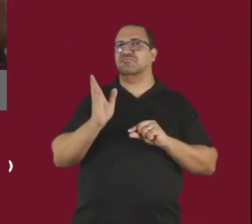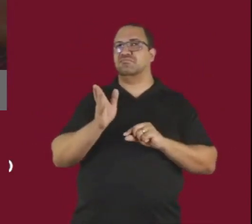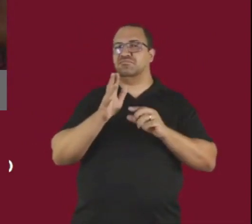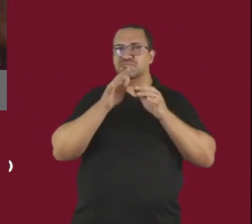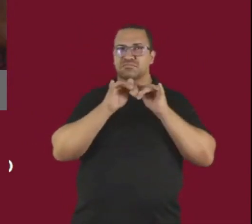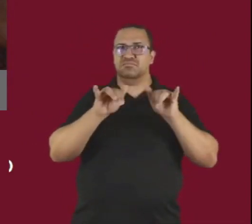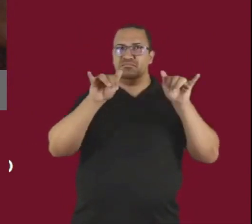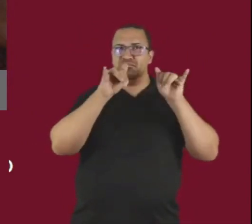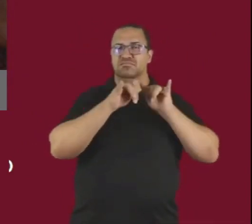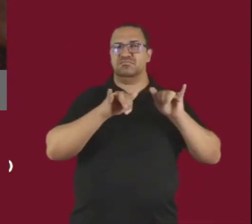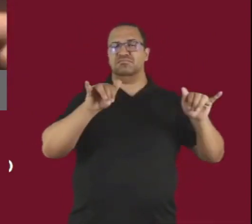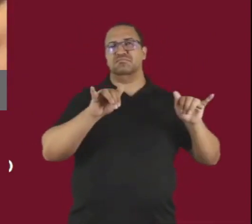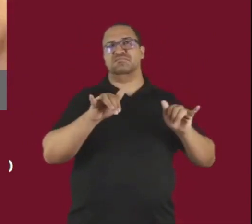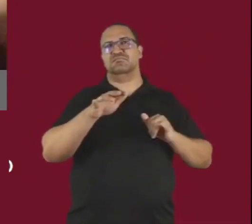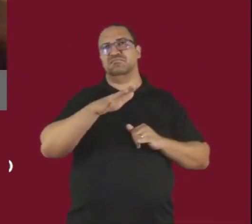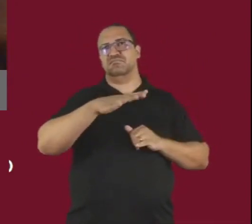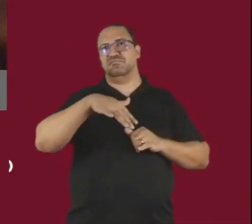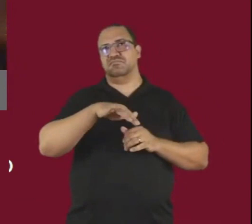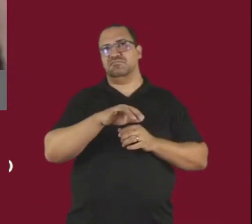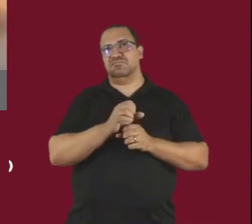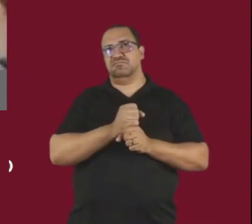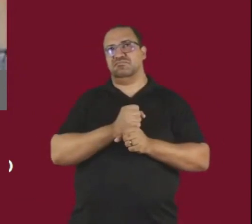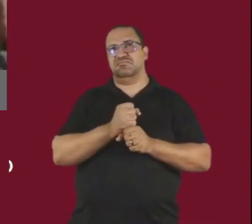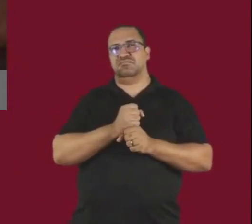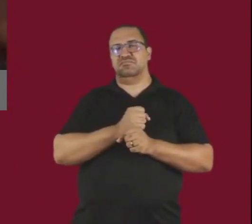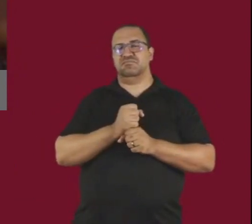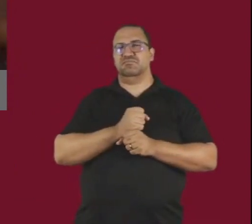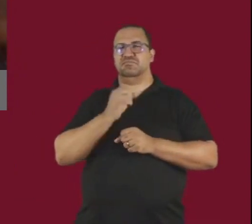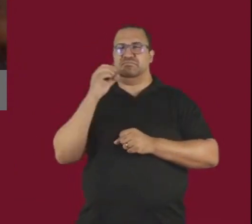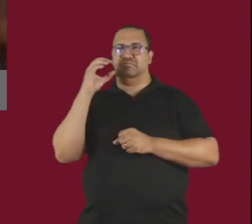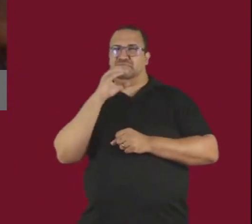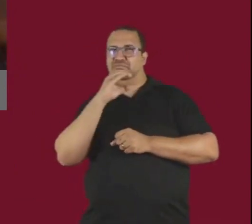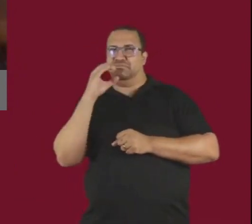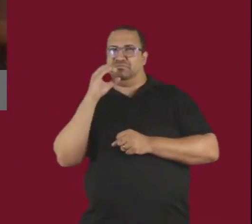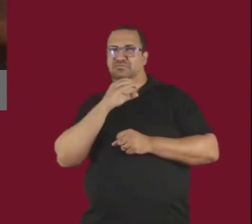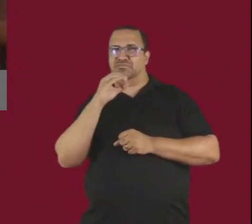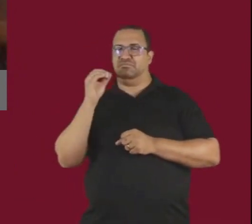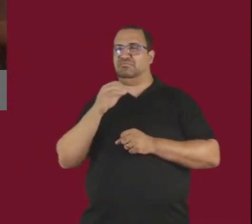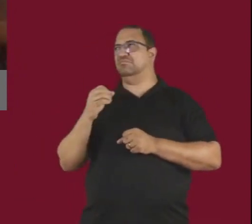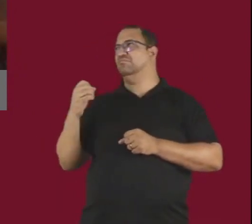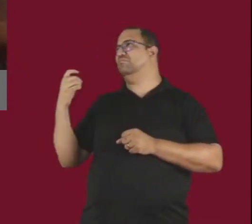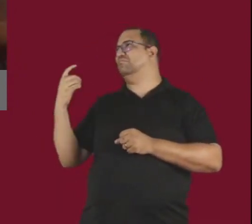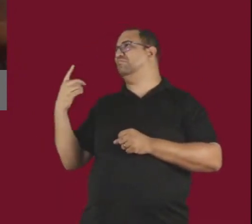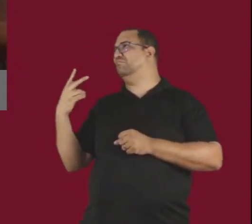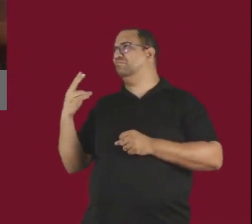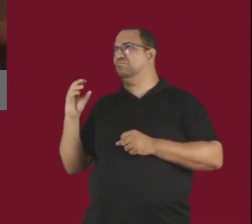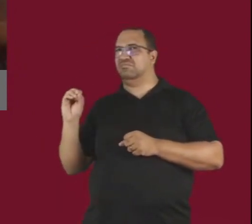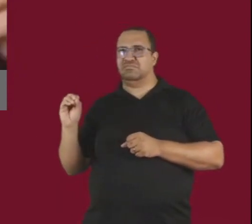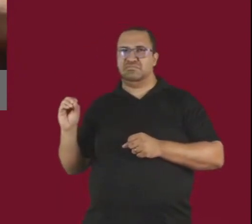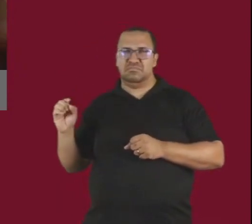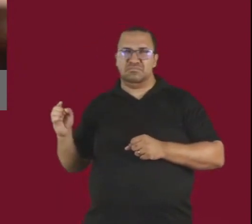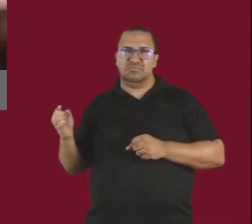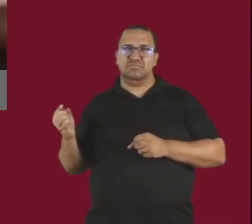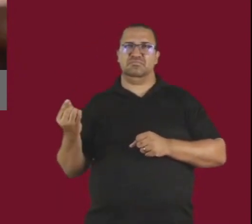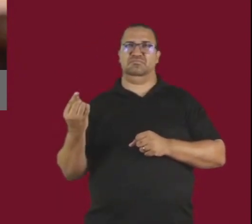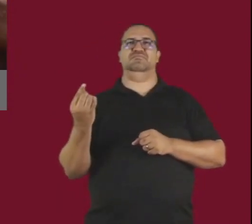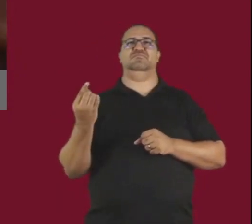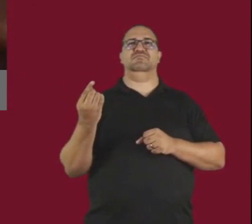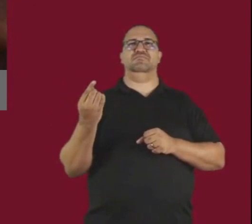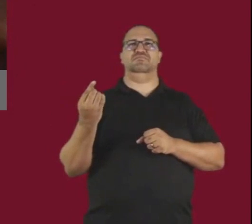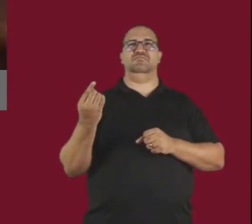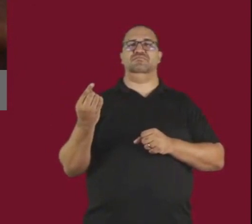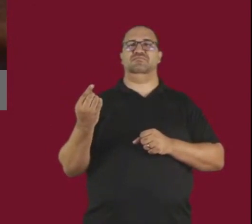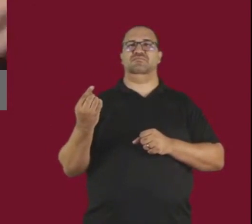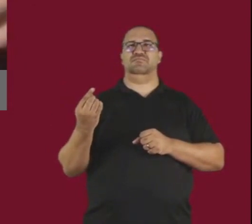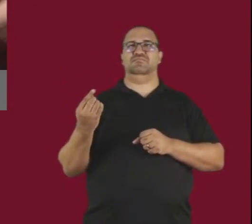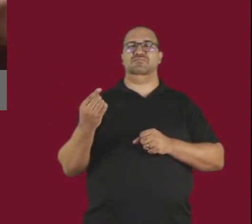assim, esse foi o ano mais quente dos últimos 120 mil anos e se completa, né?